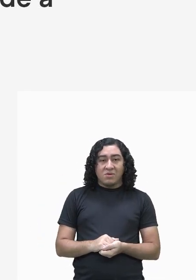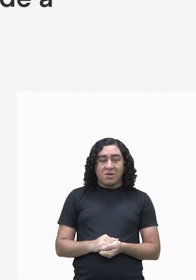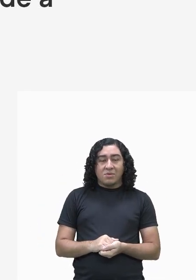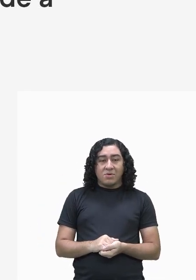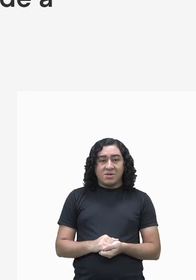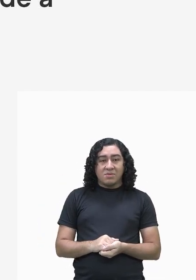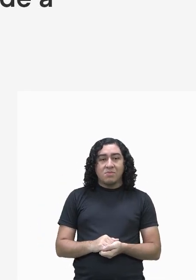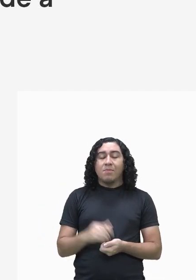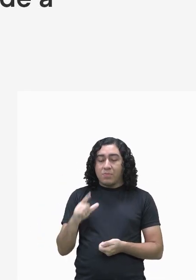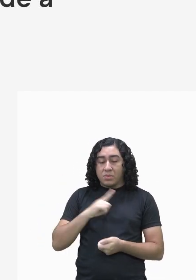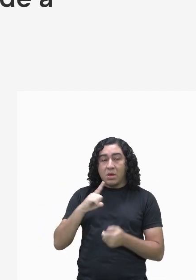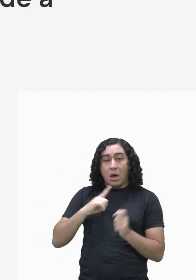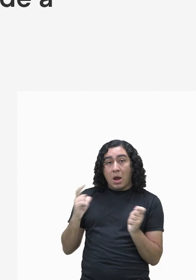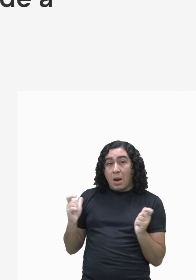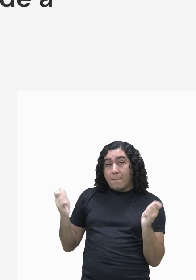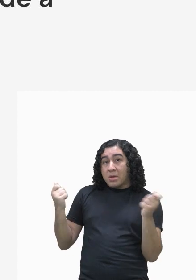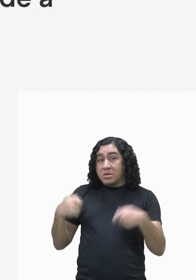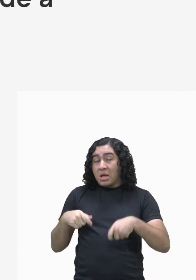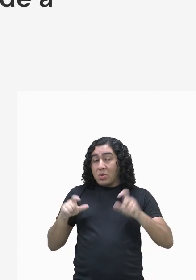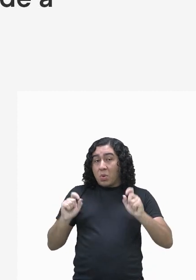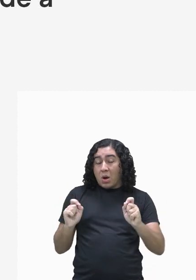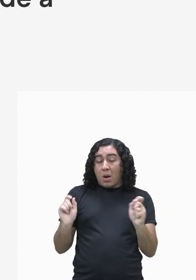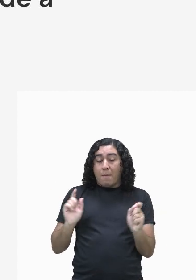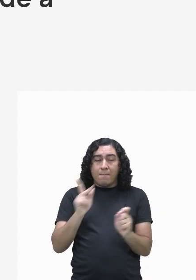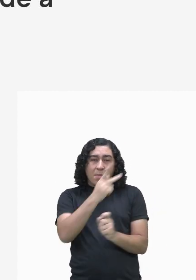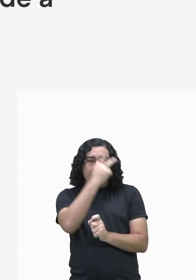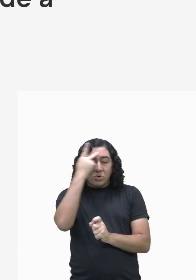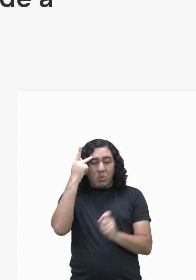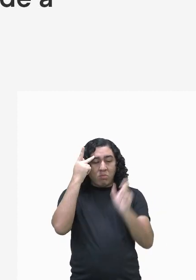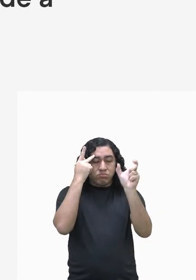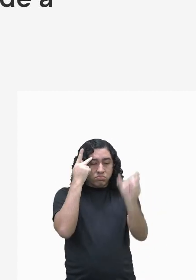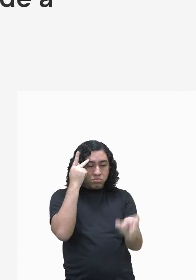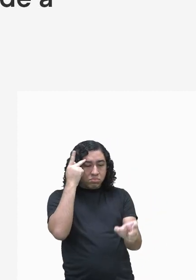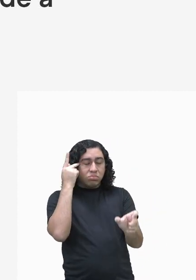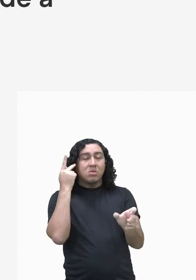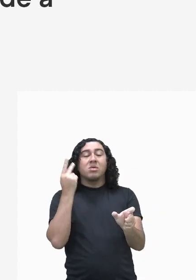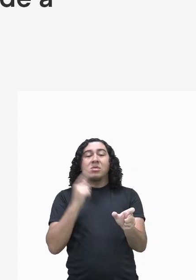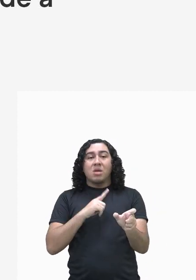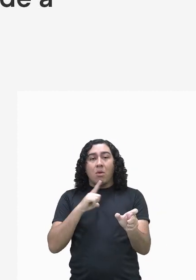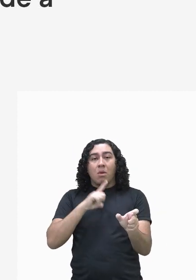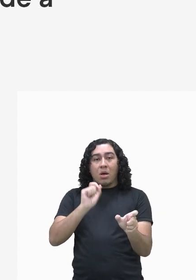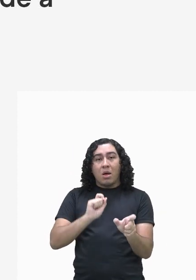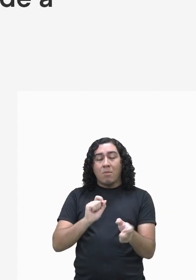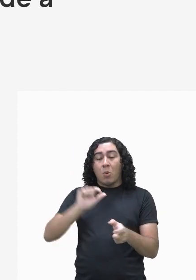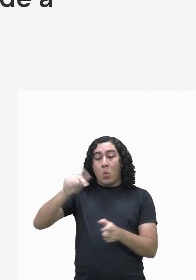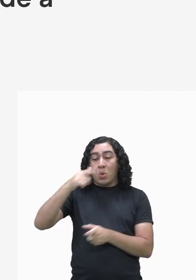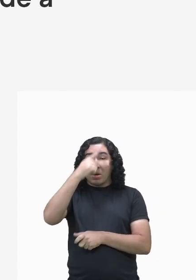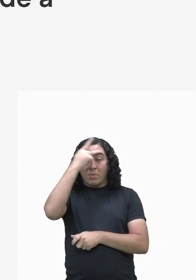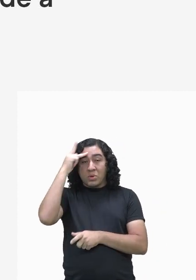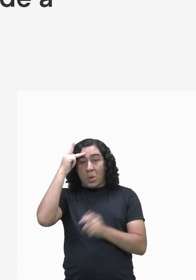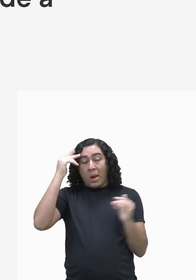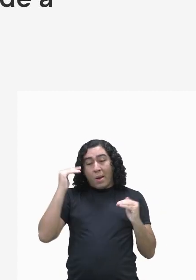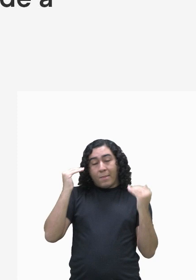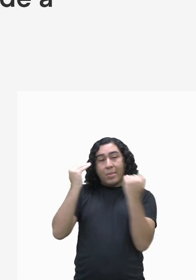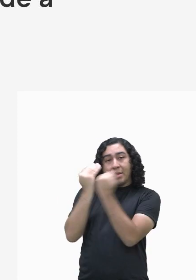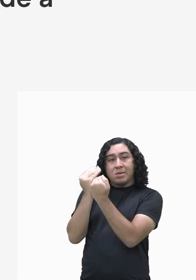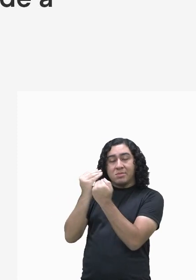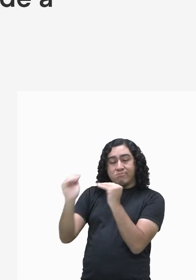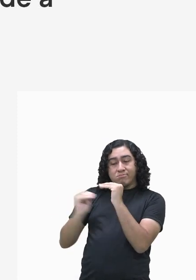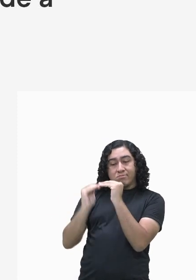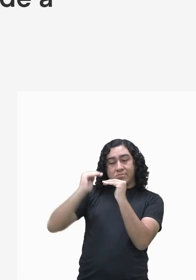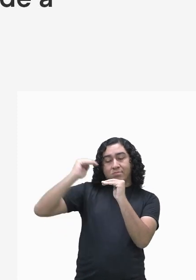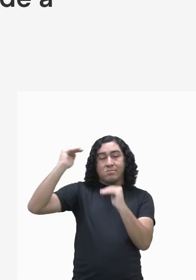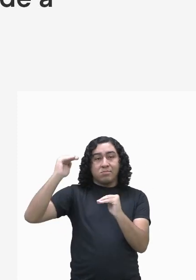como a capacidade de um determinado indivíduo de impor a sua vontade a outros.